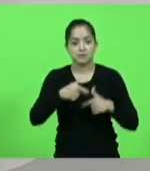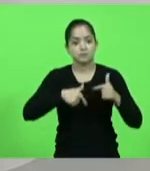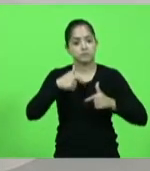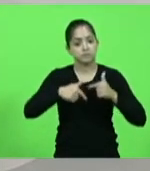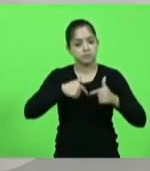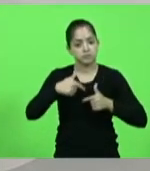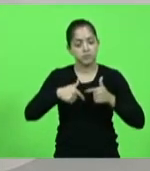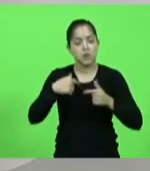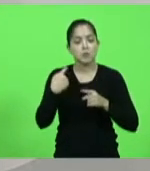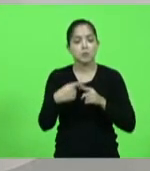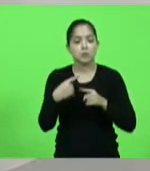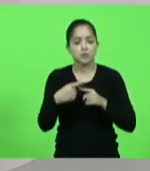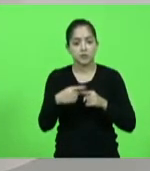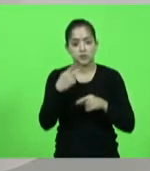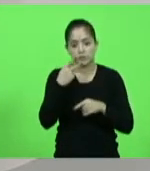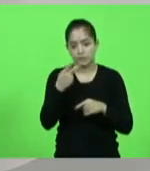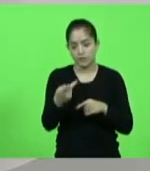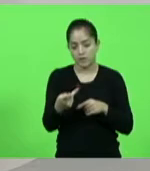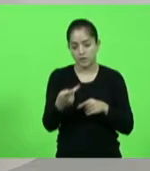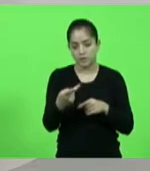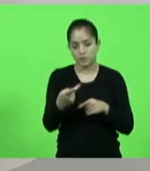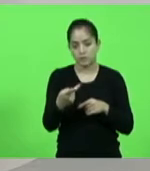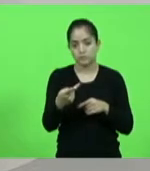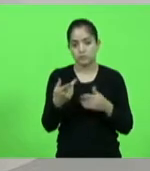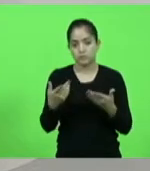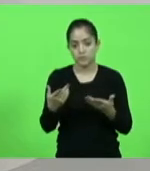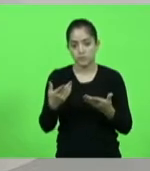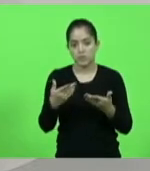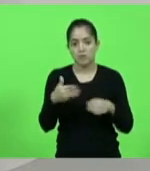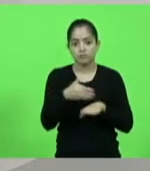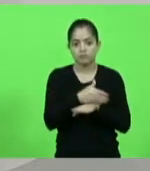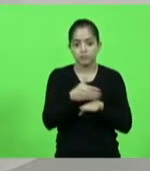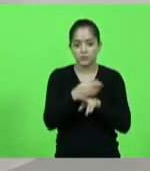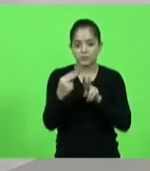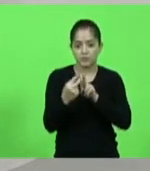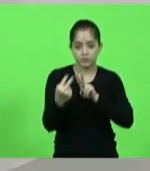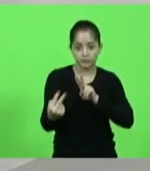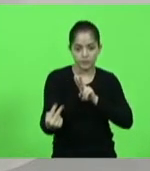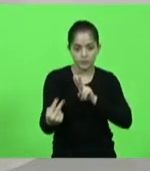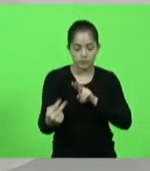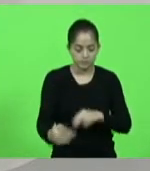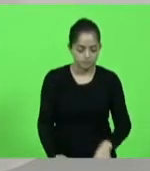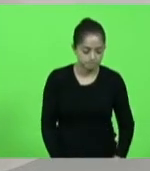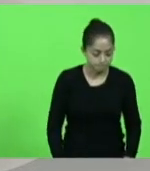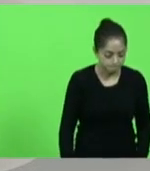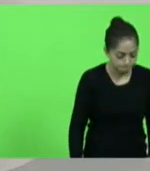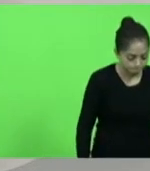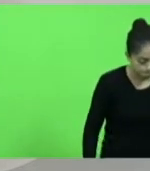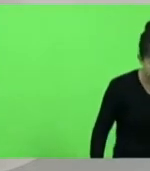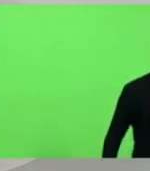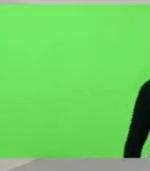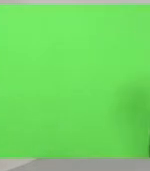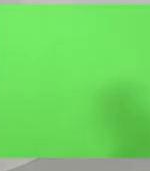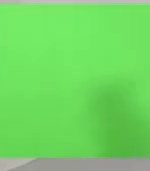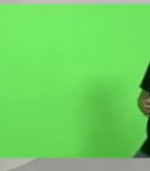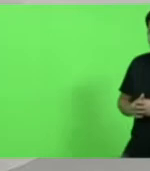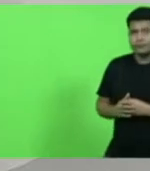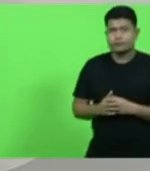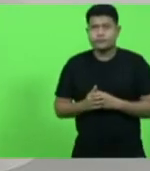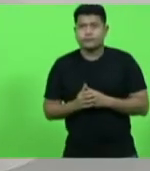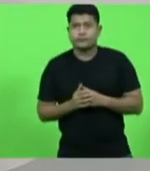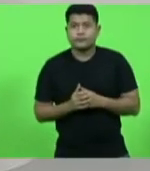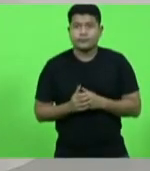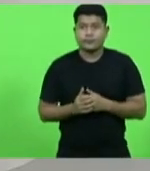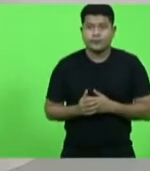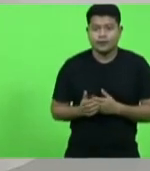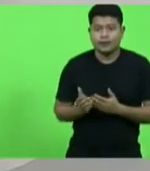Por que que eu digo isso? Apenas com acesso virtual, tendo como único acesso, única porta, as pessoas